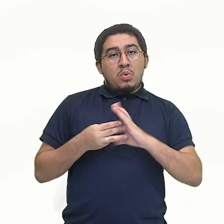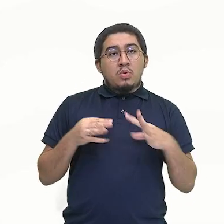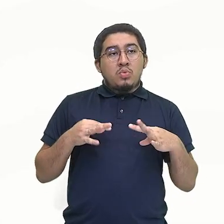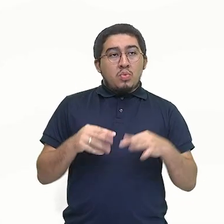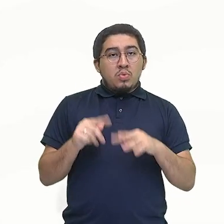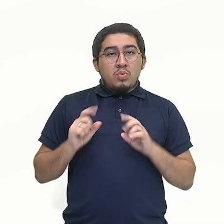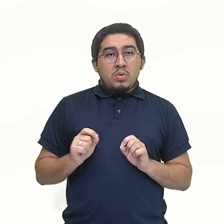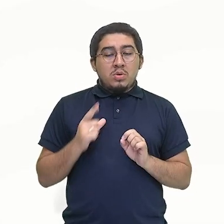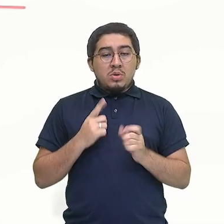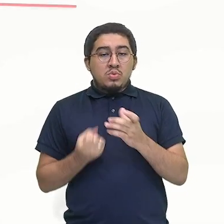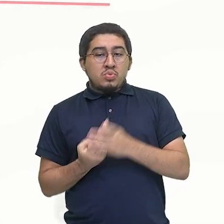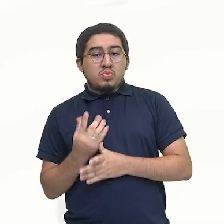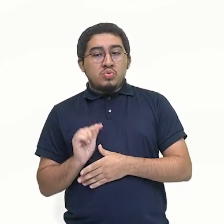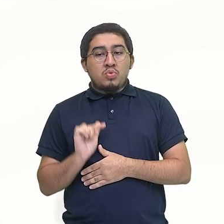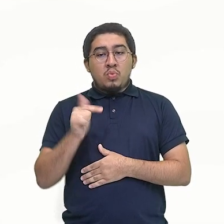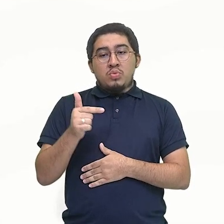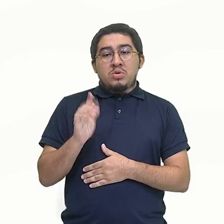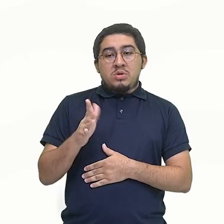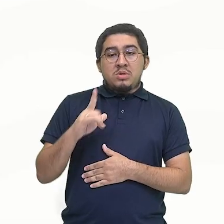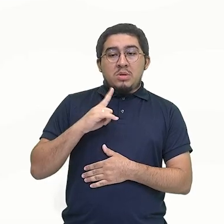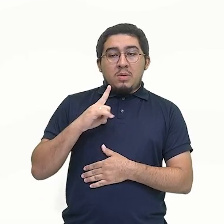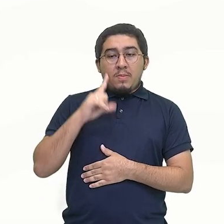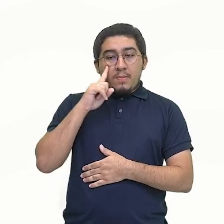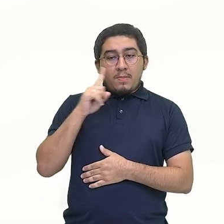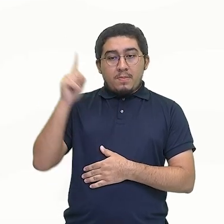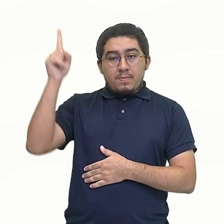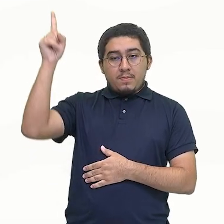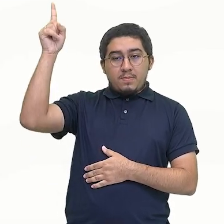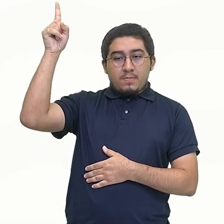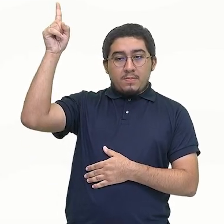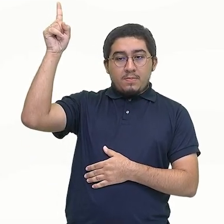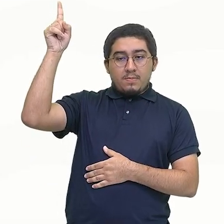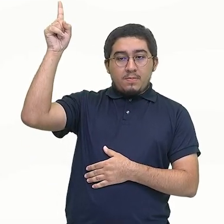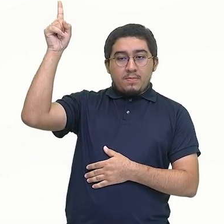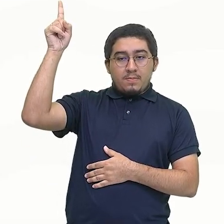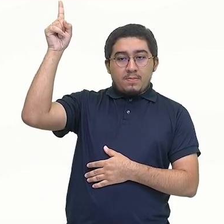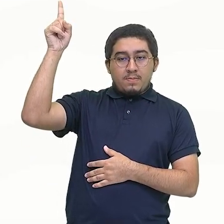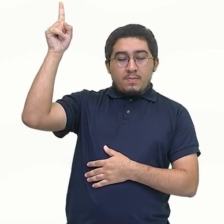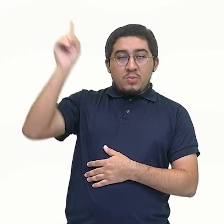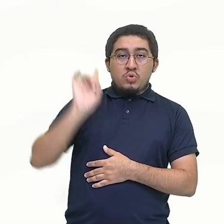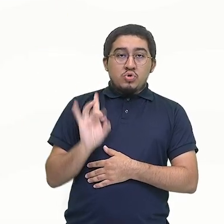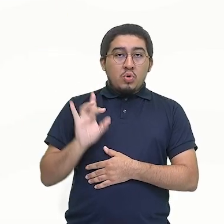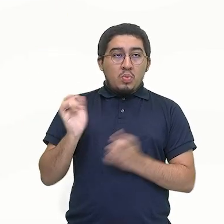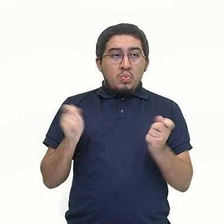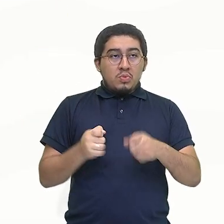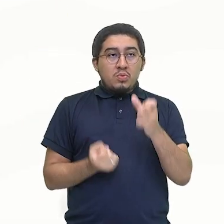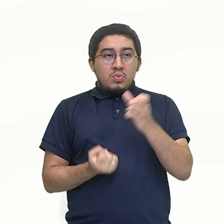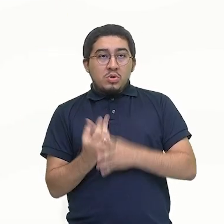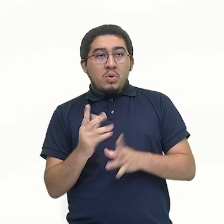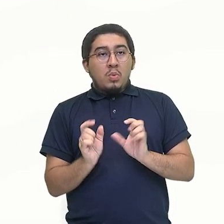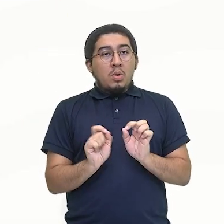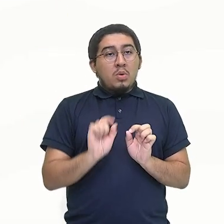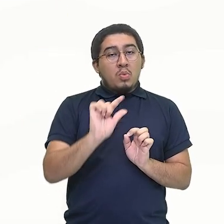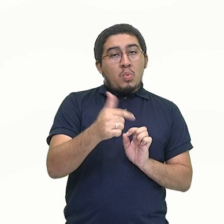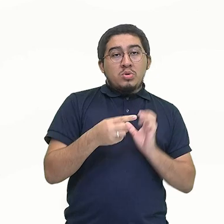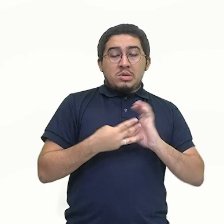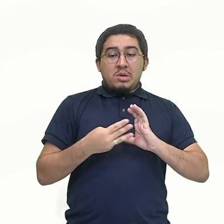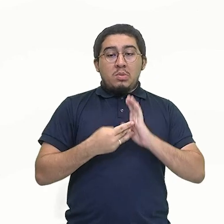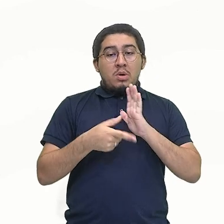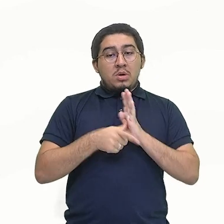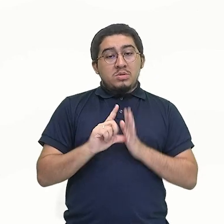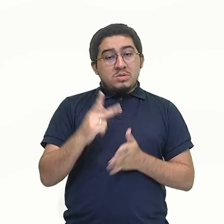de outra pré-existente. Então, uma célula ela só deriva de uma célula que veio antes dela.